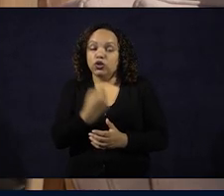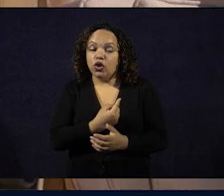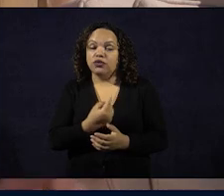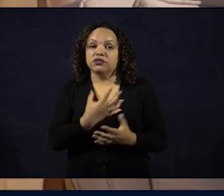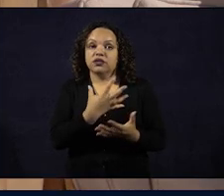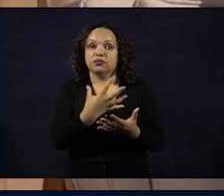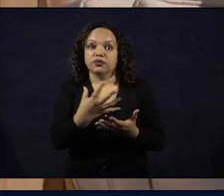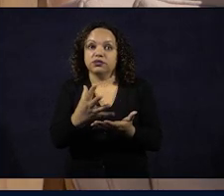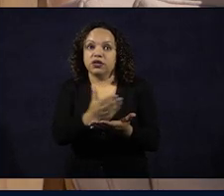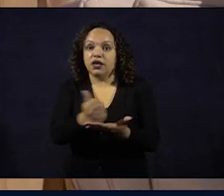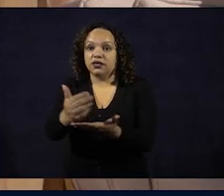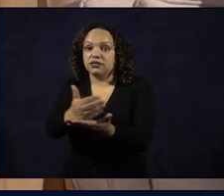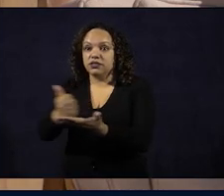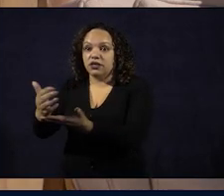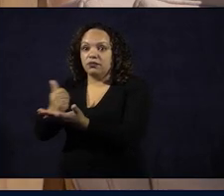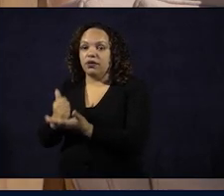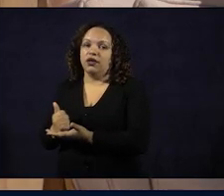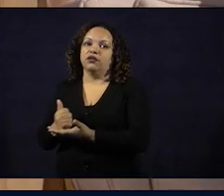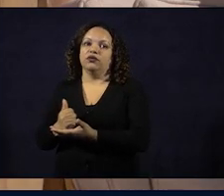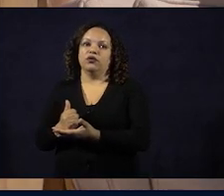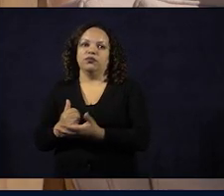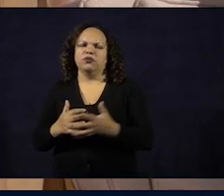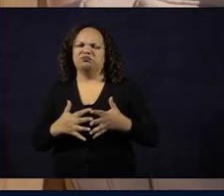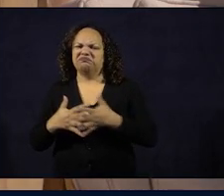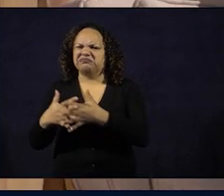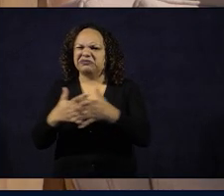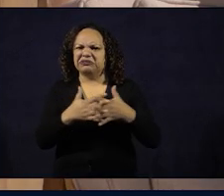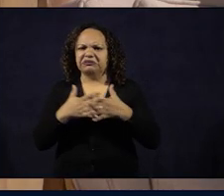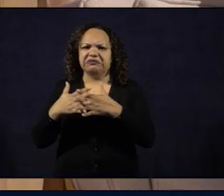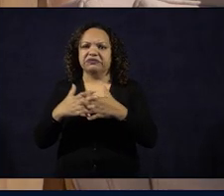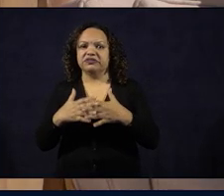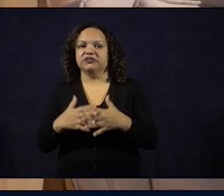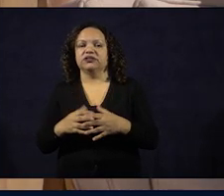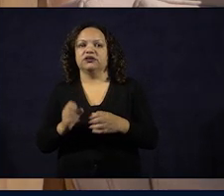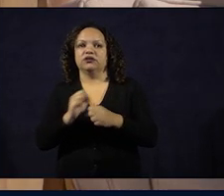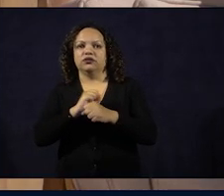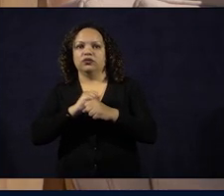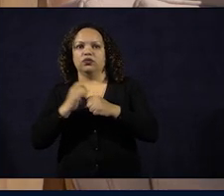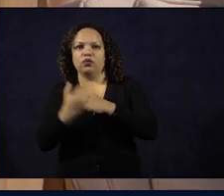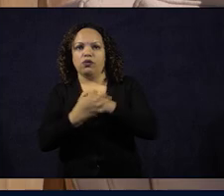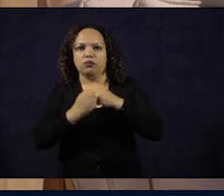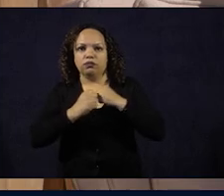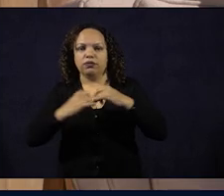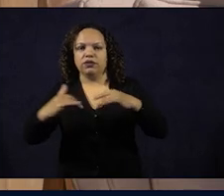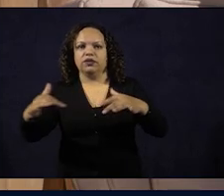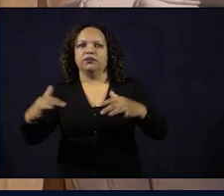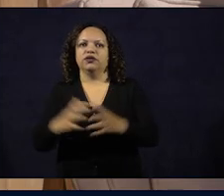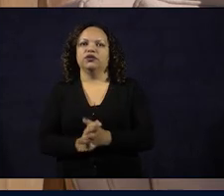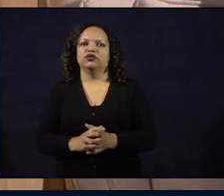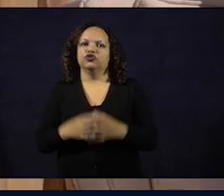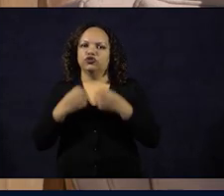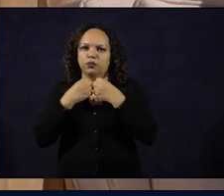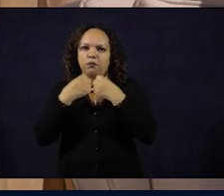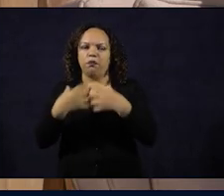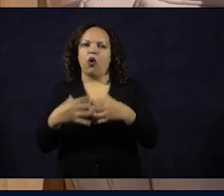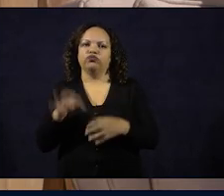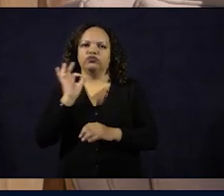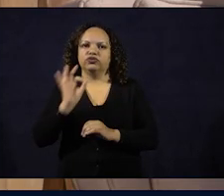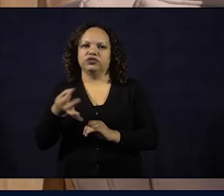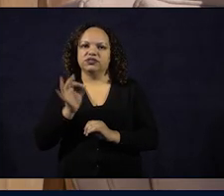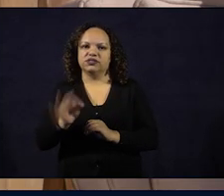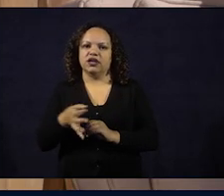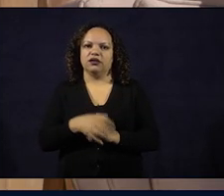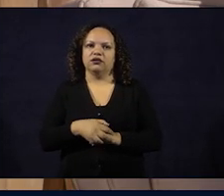a essa confusão que nós tivemos com a pandemia. Mesmo assim, estamos colhendo tudo que nós plantamos de bom, de técnico, de correto.